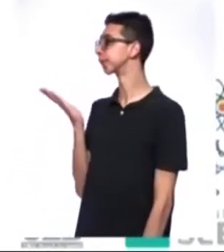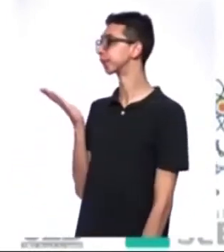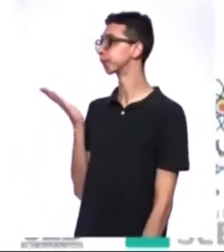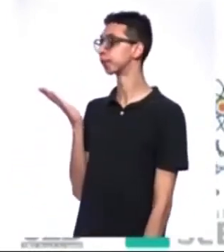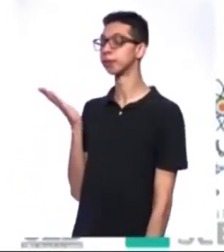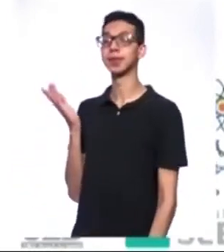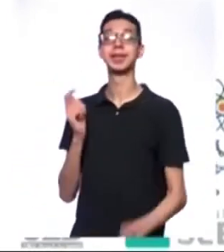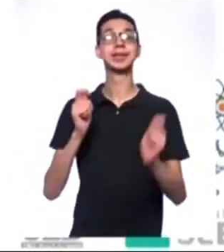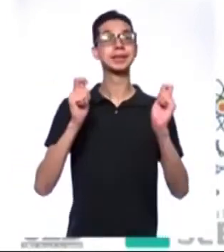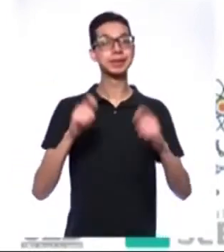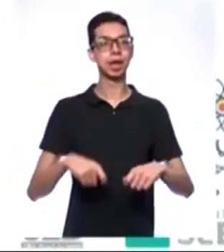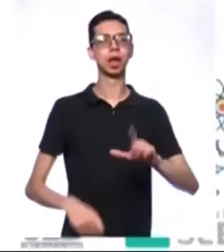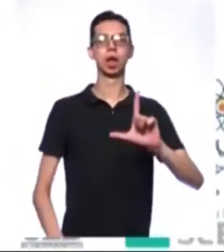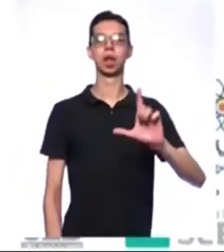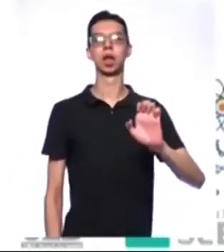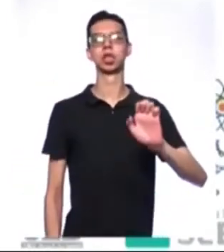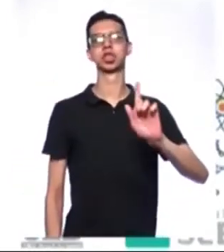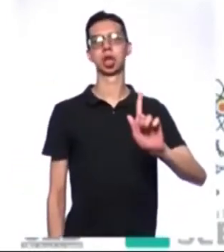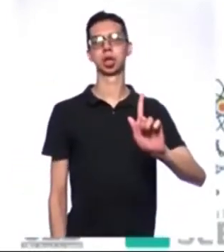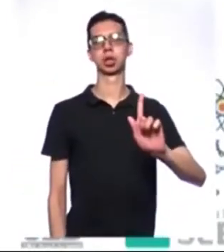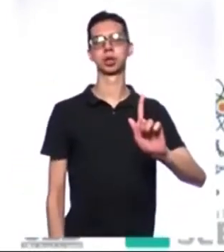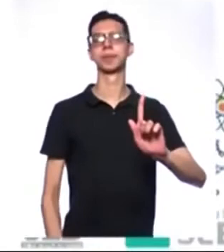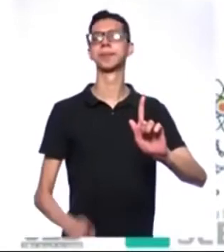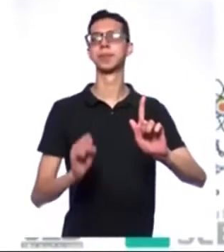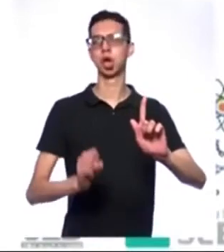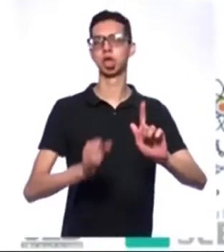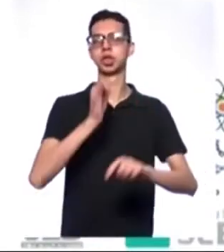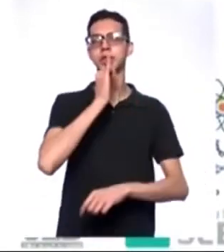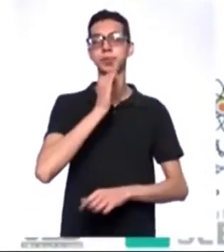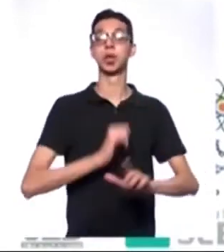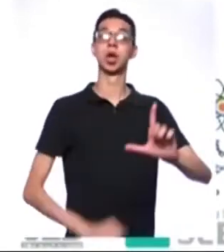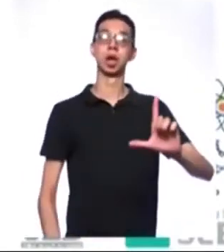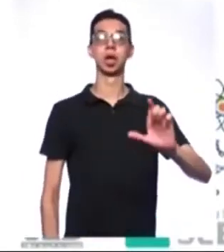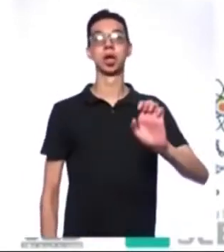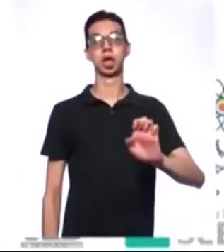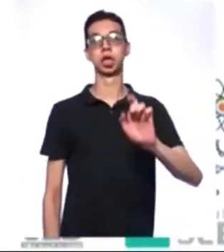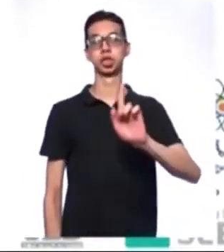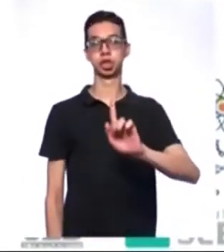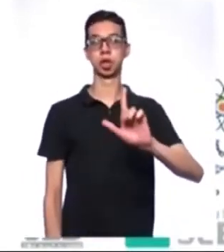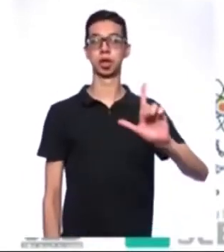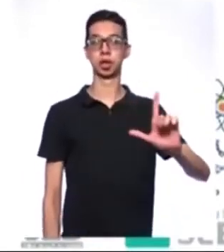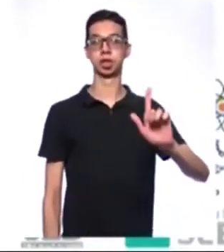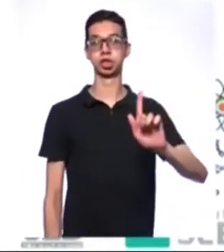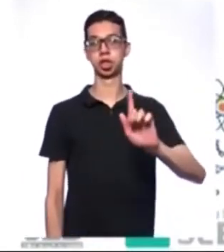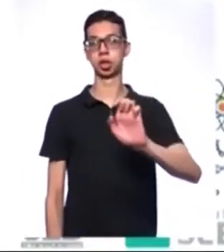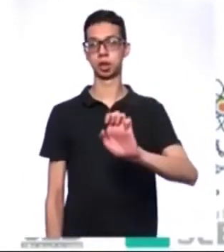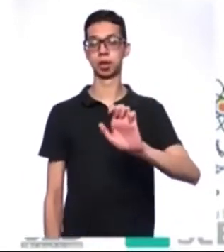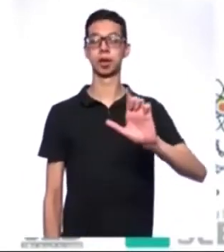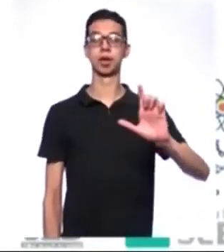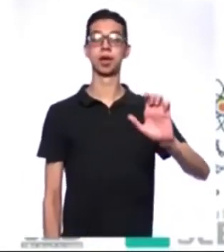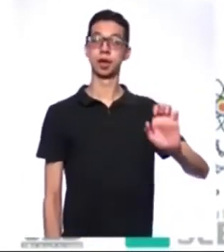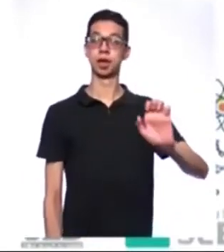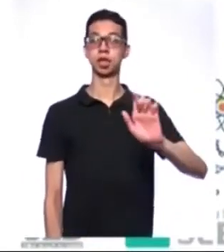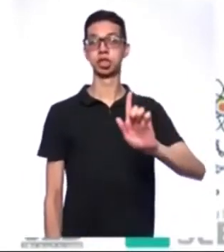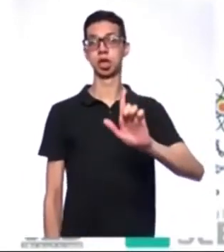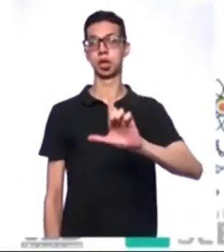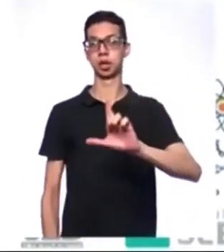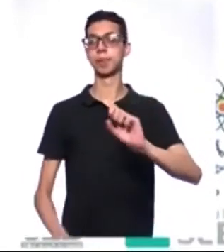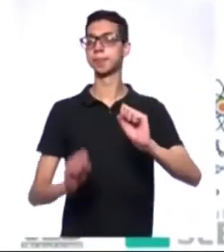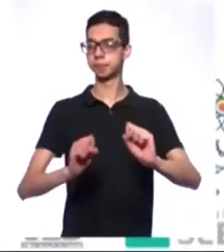perguntar um LG é porque pode ser assim ó LG LG LG LG